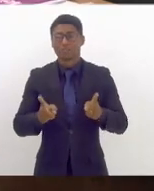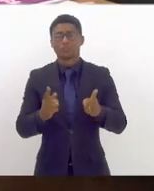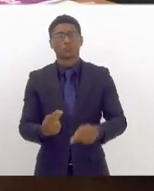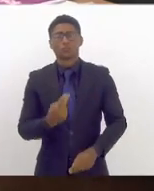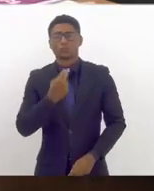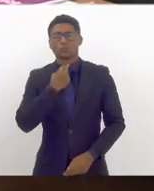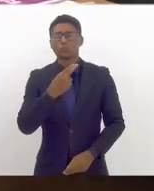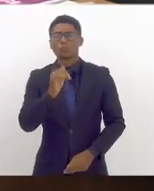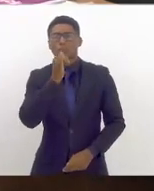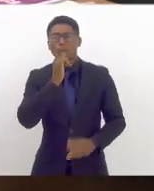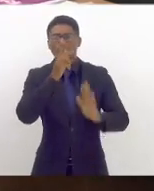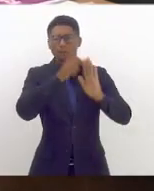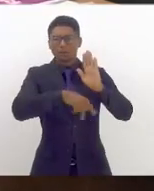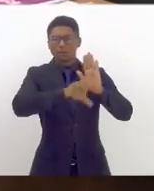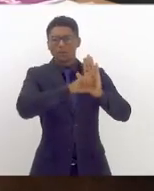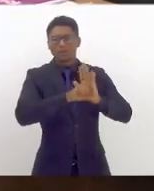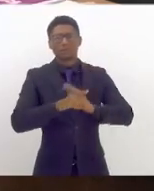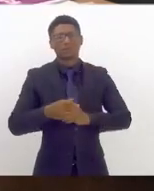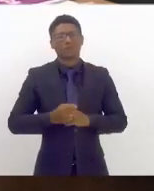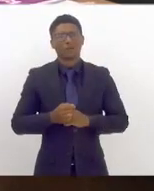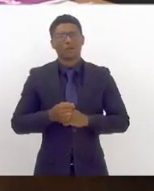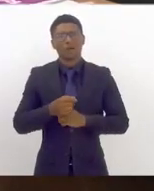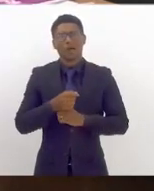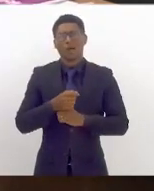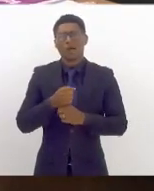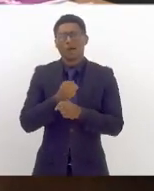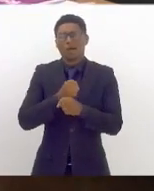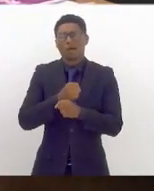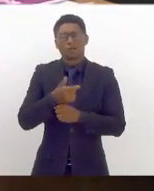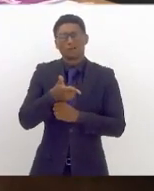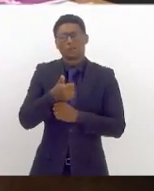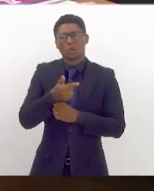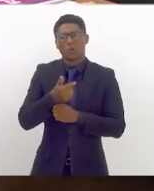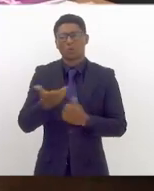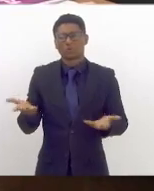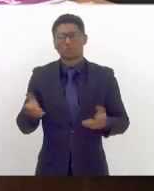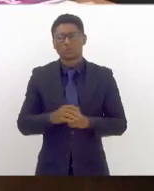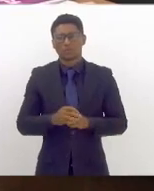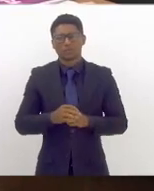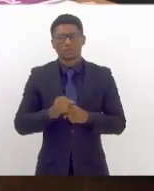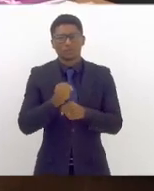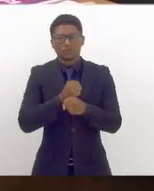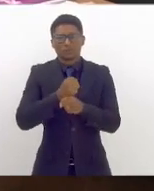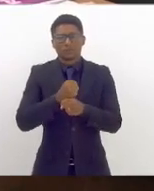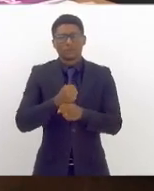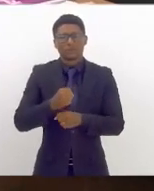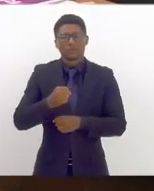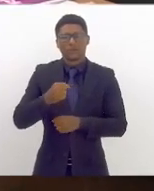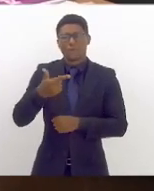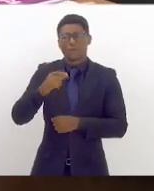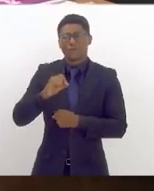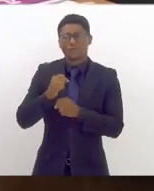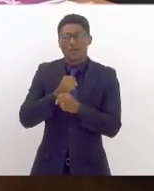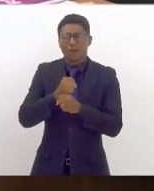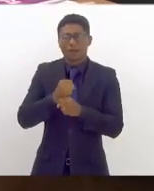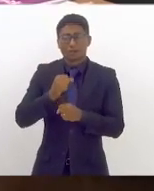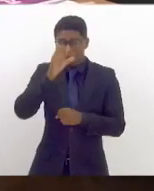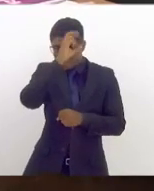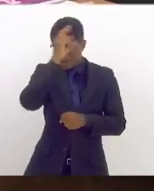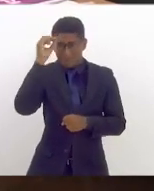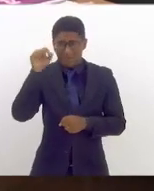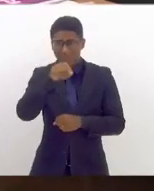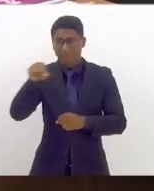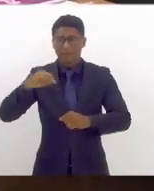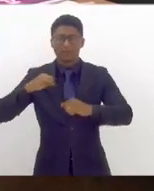com 12 14 até 20 anos para serem julgados Prefeito sobretudo de cidade